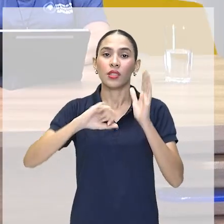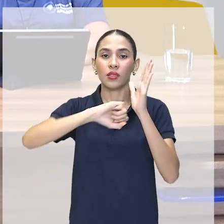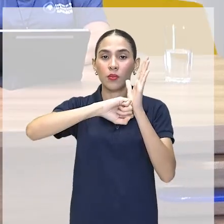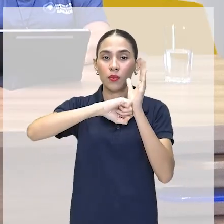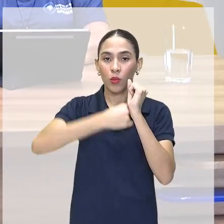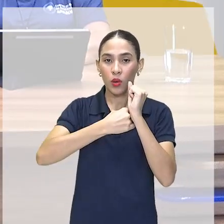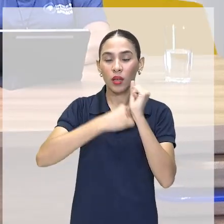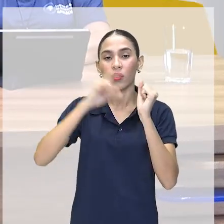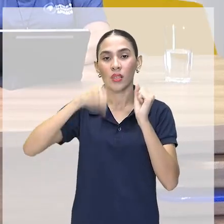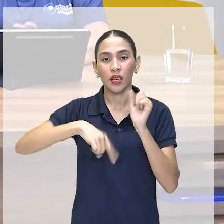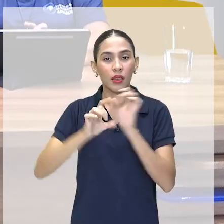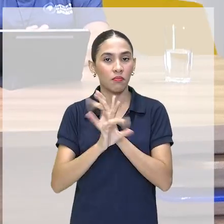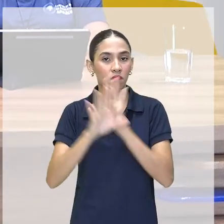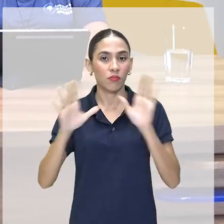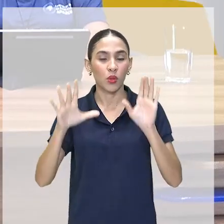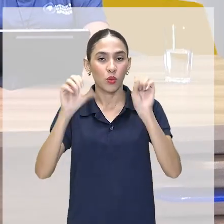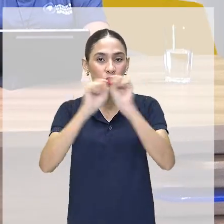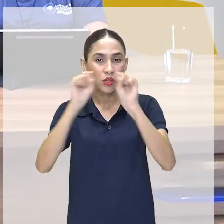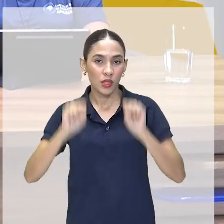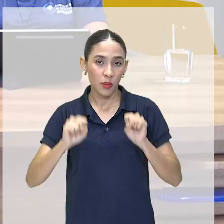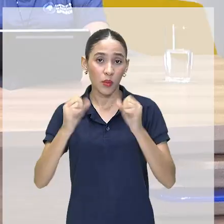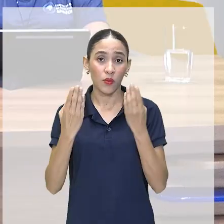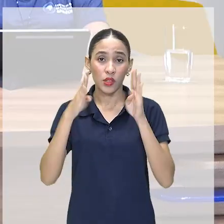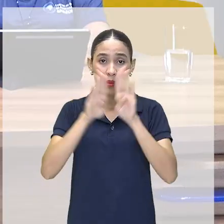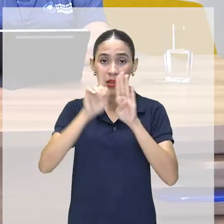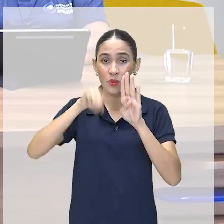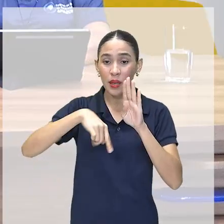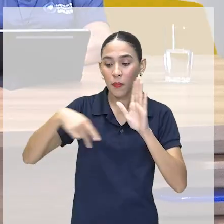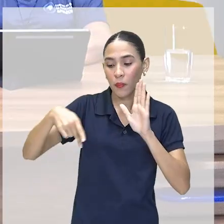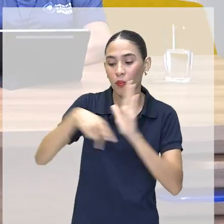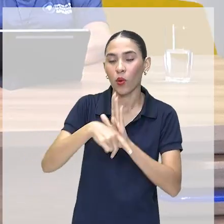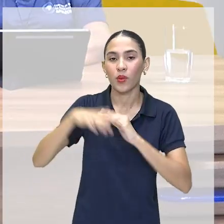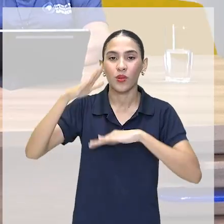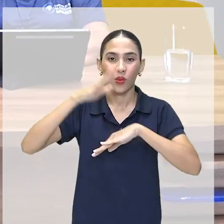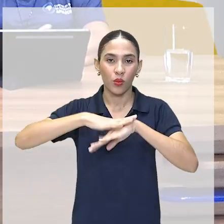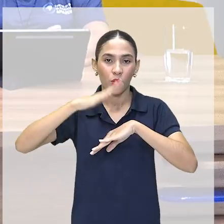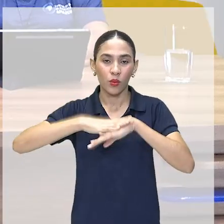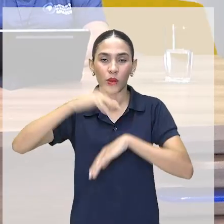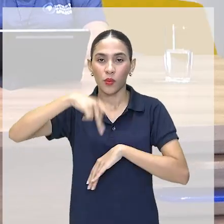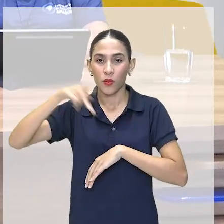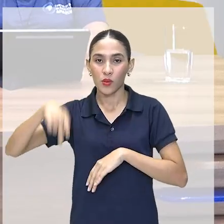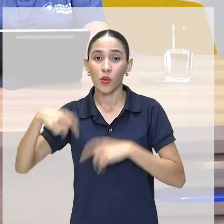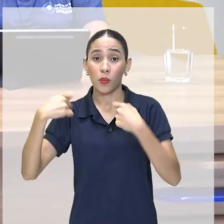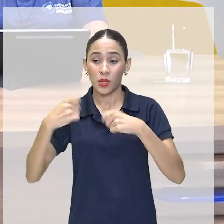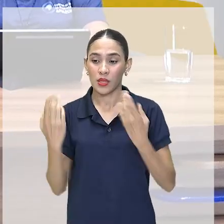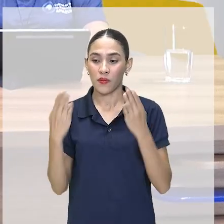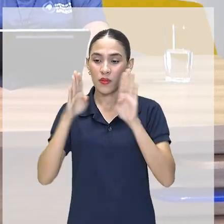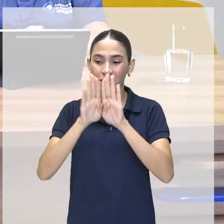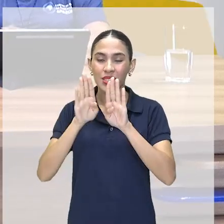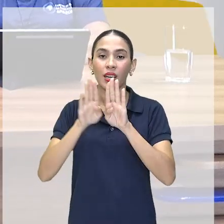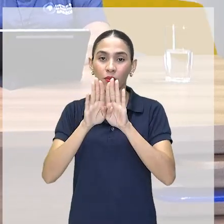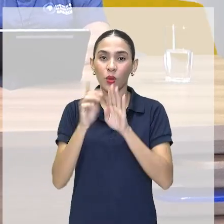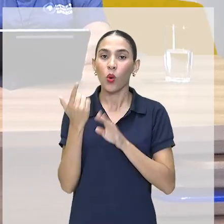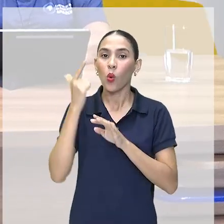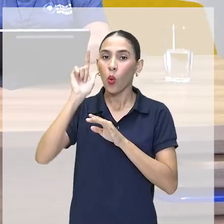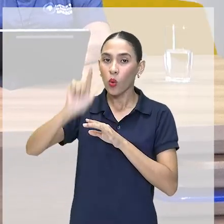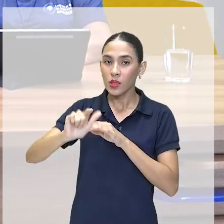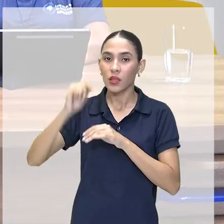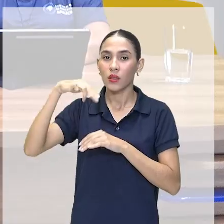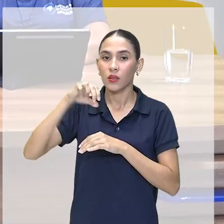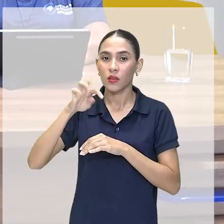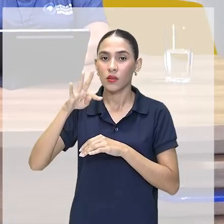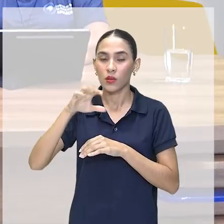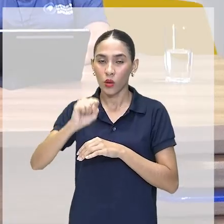bloqueio, que é automático, é o sistema que faz, o fechamento é uma ação do professor. Ele precisa fechar para essas notas serem